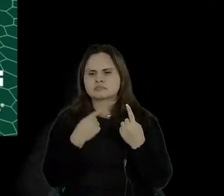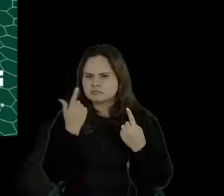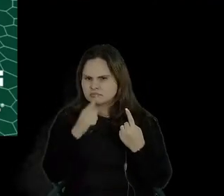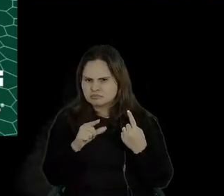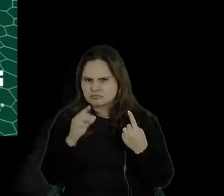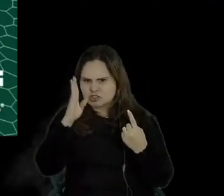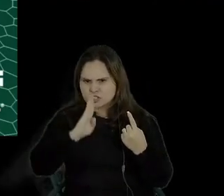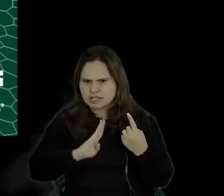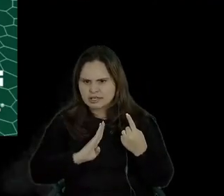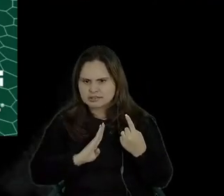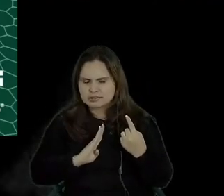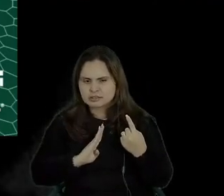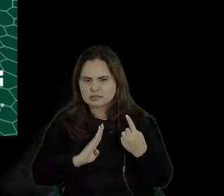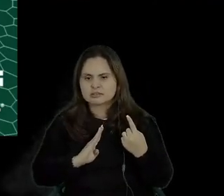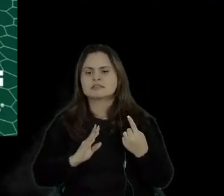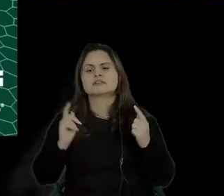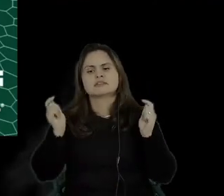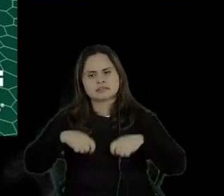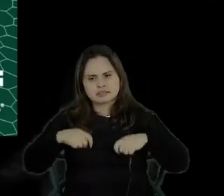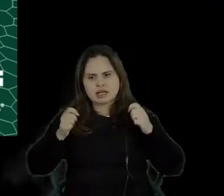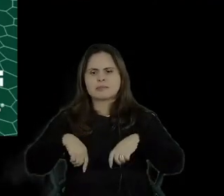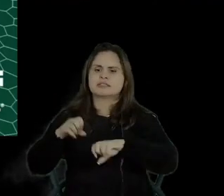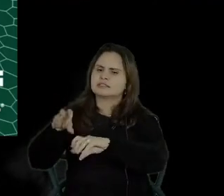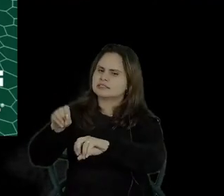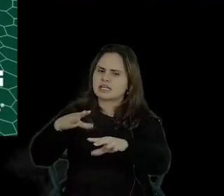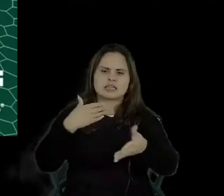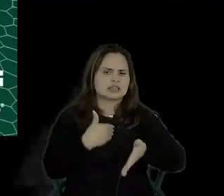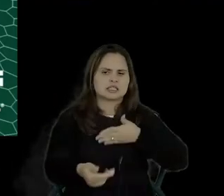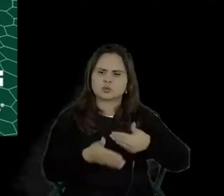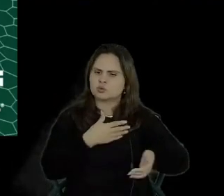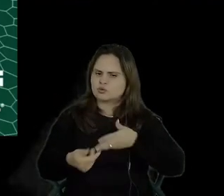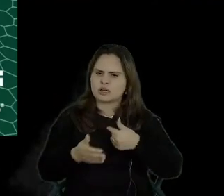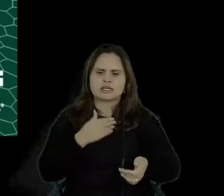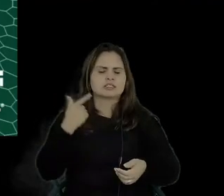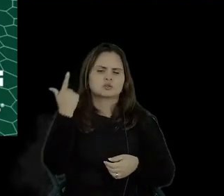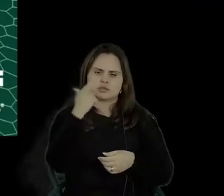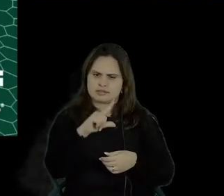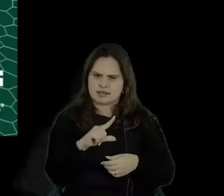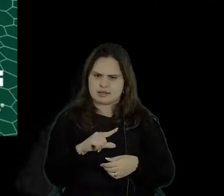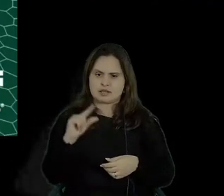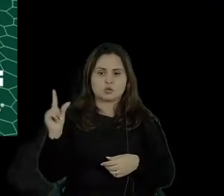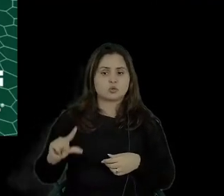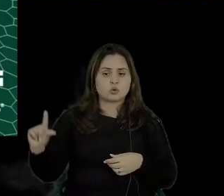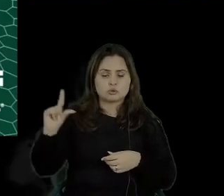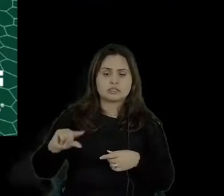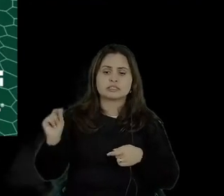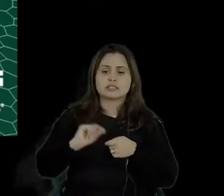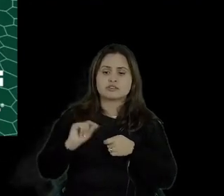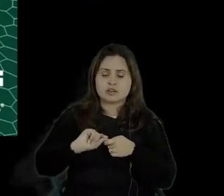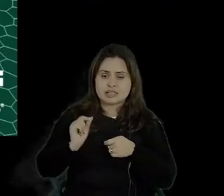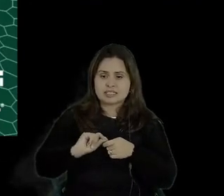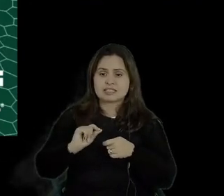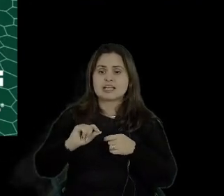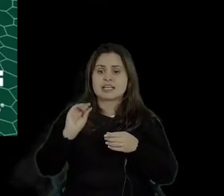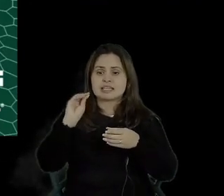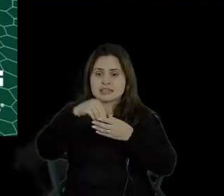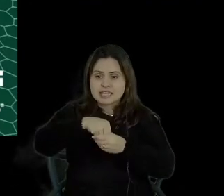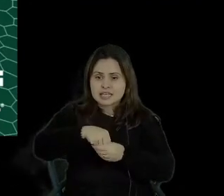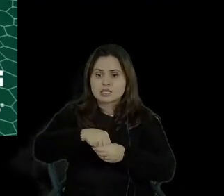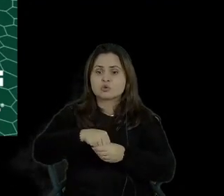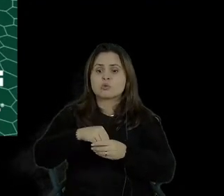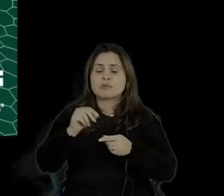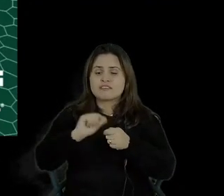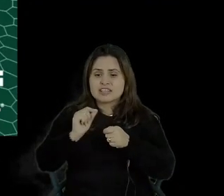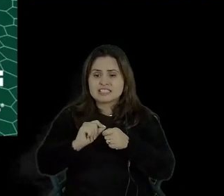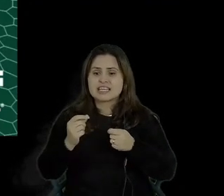quem quer que seja. Nós temos condição em Londrina de fazer um centro de referência para criar cirurgias para as